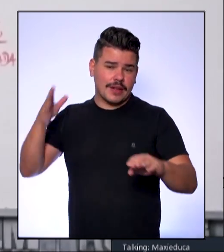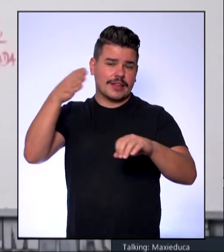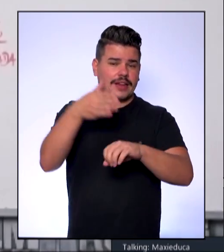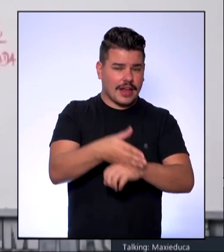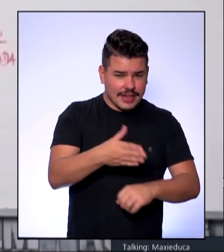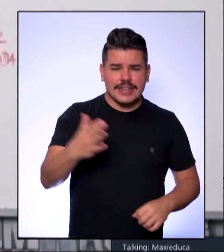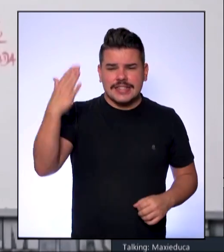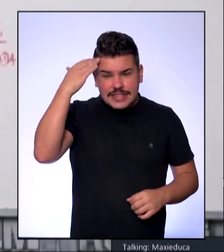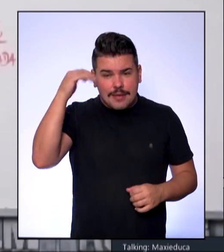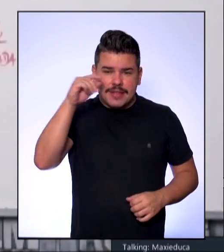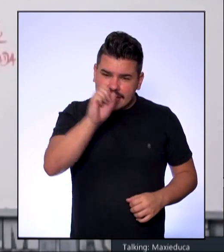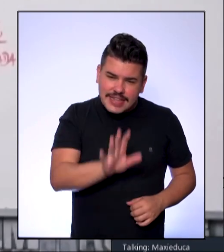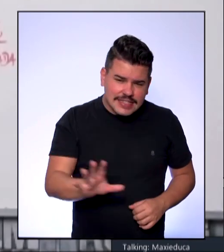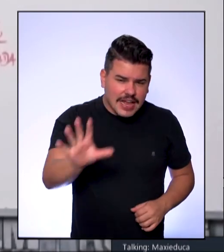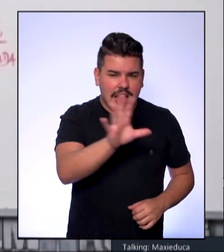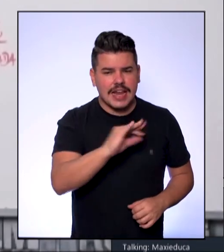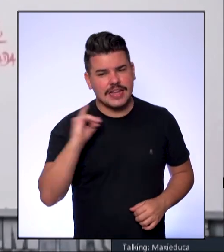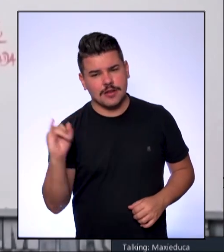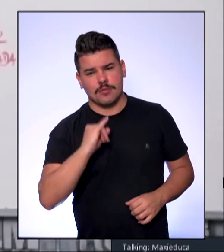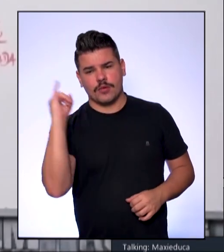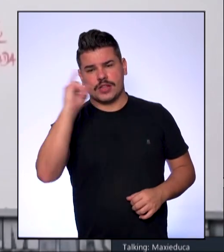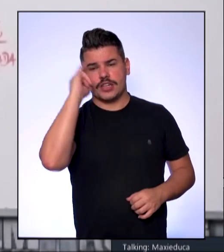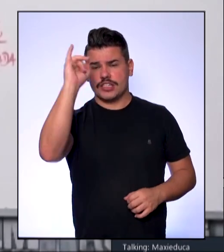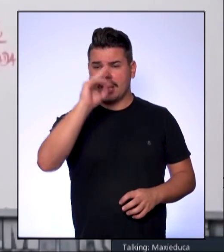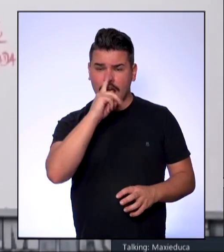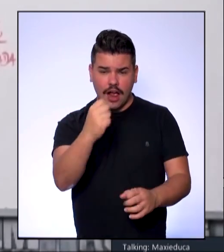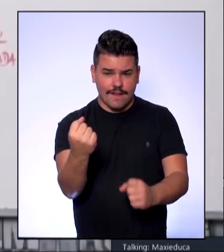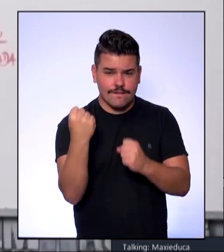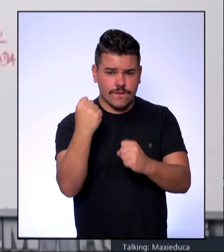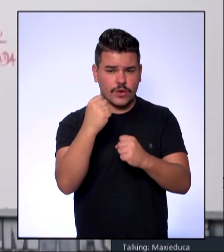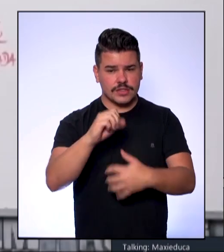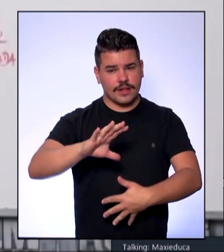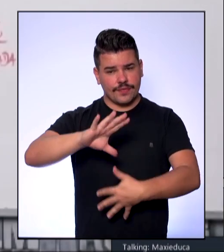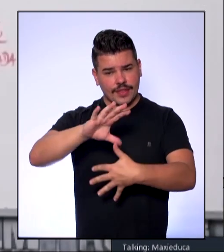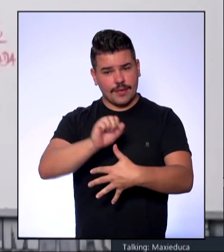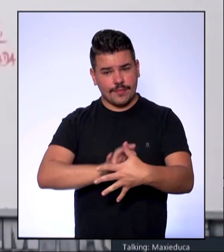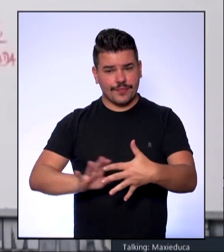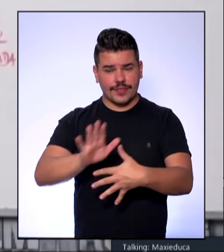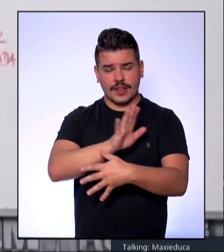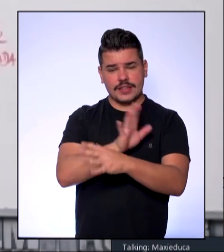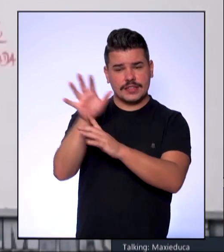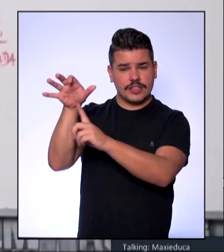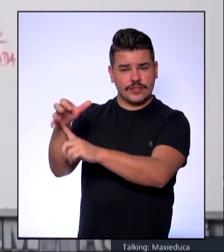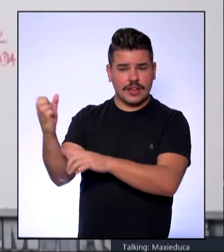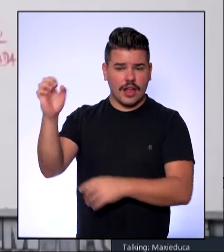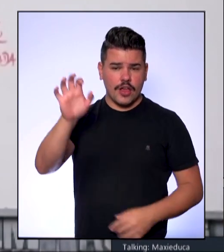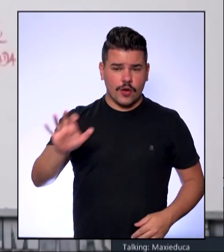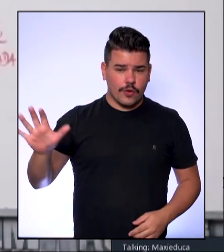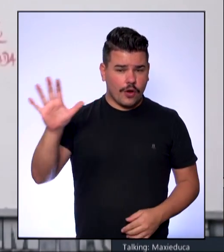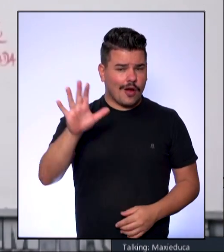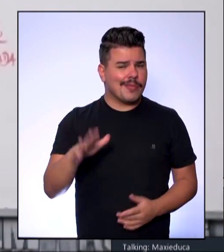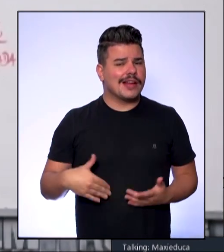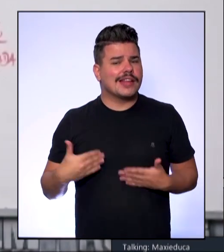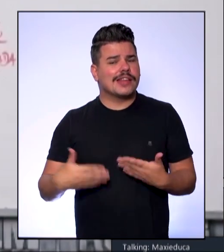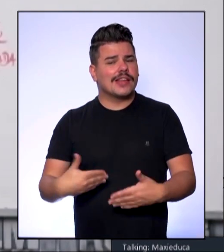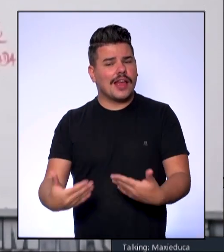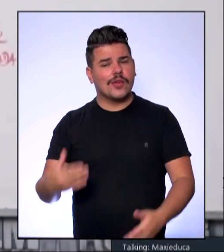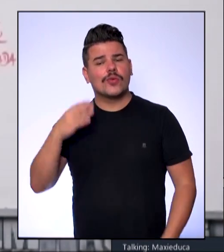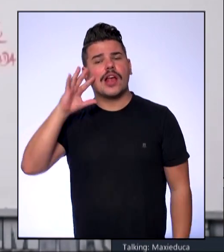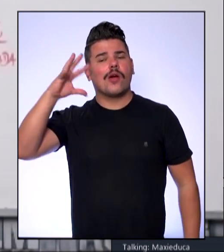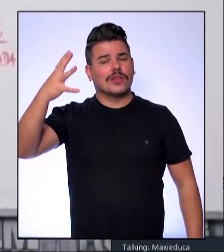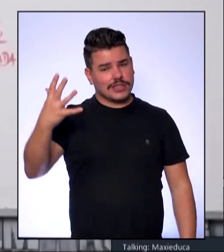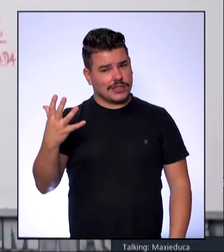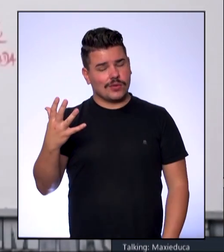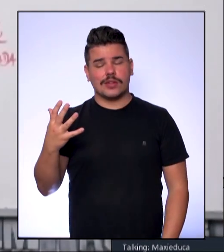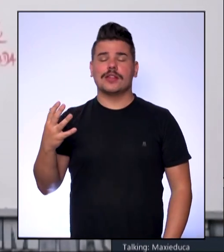quão importante e o potencial da América para a Europa. E aí o que vai acontecer? Tanto na